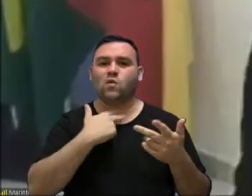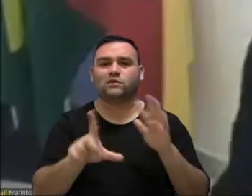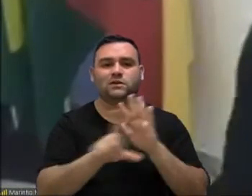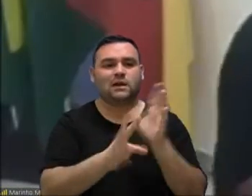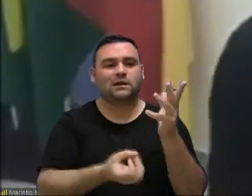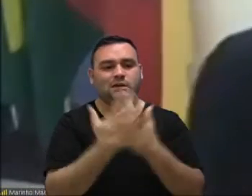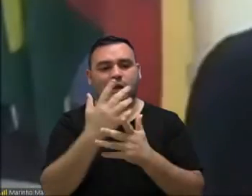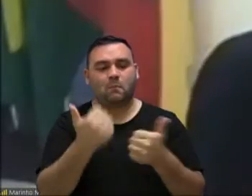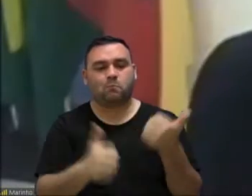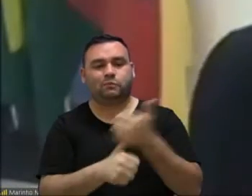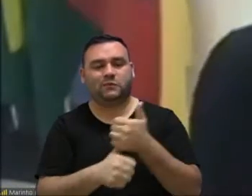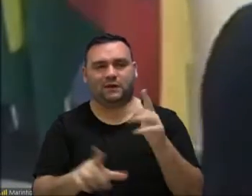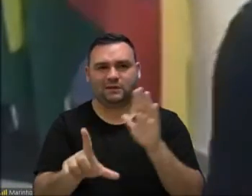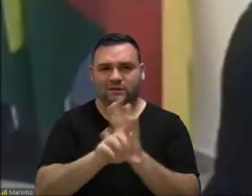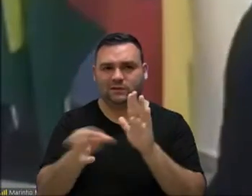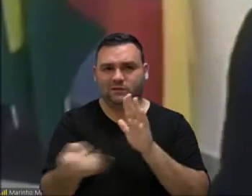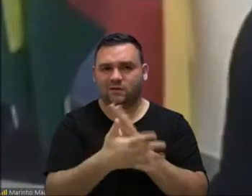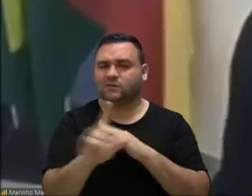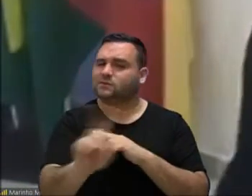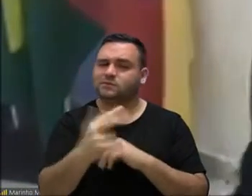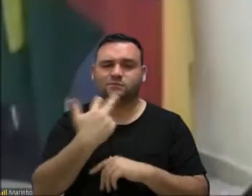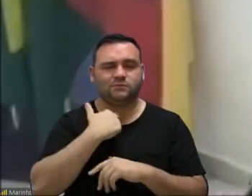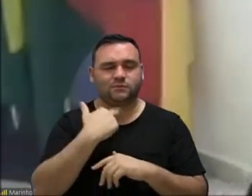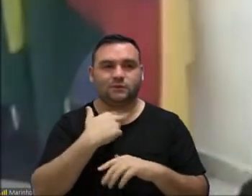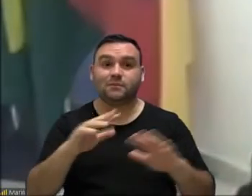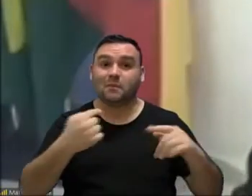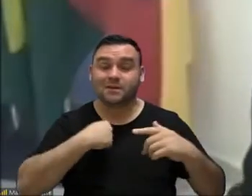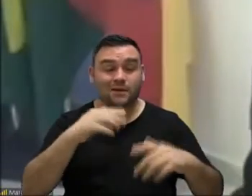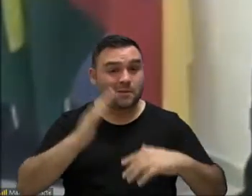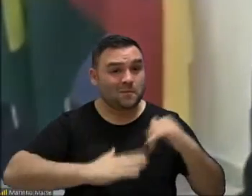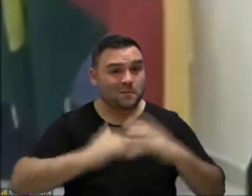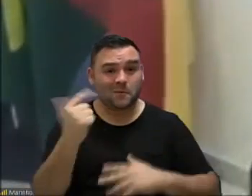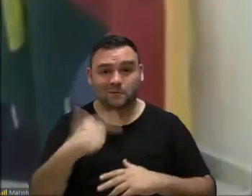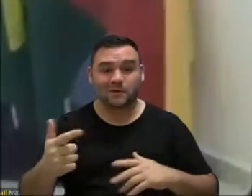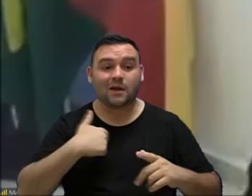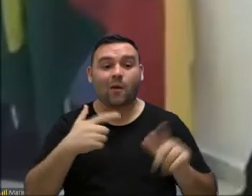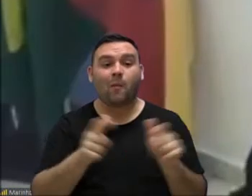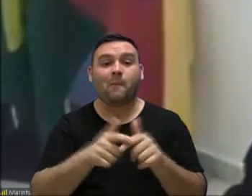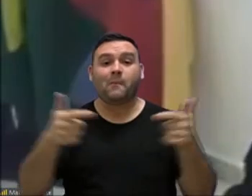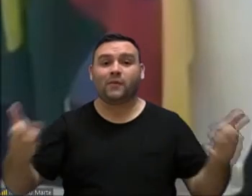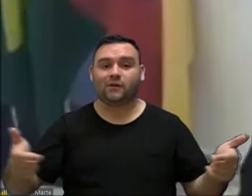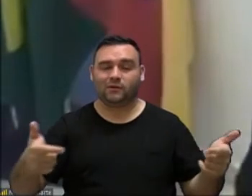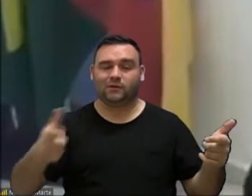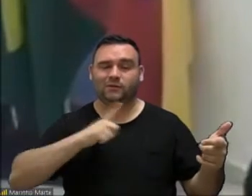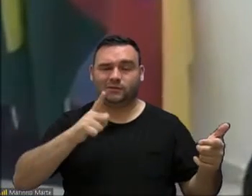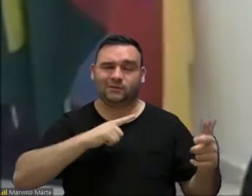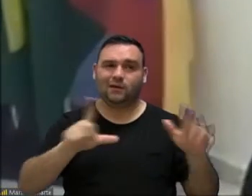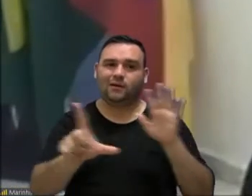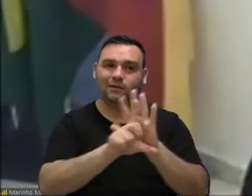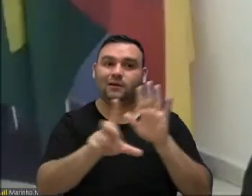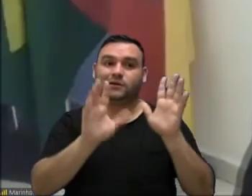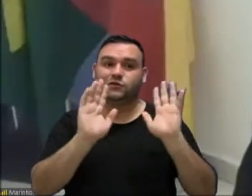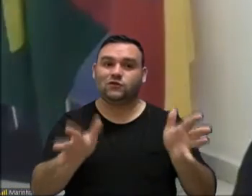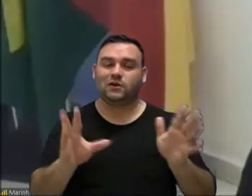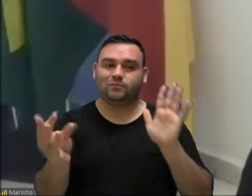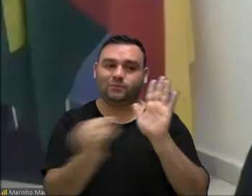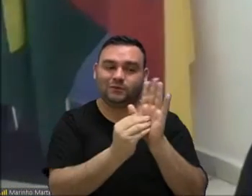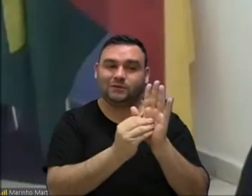fazer lei sobre lei eu não estou fazendo lei sobre lei eu estou ampliando aquilo que já consta